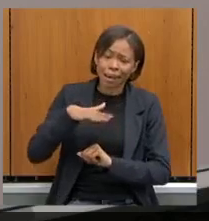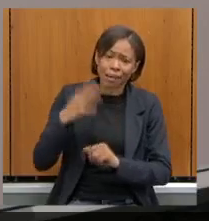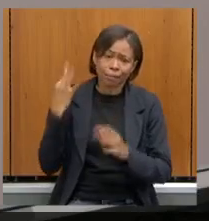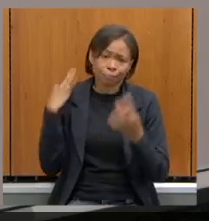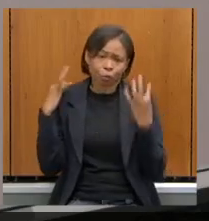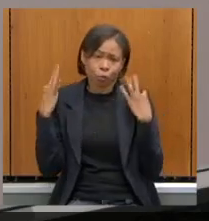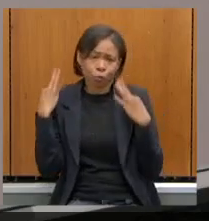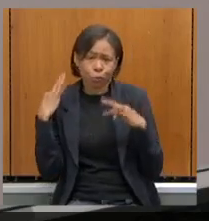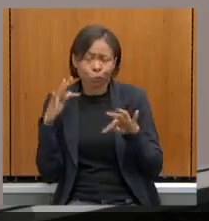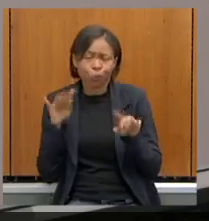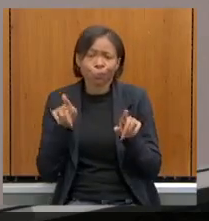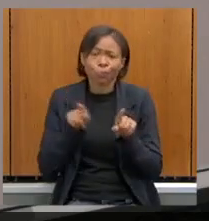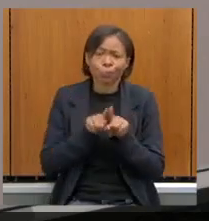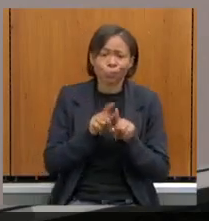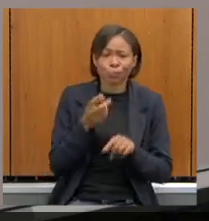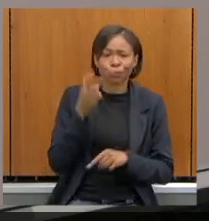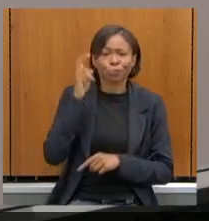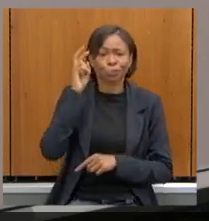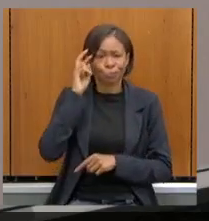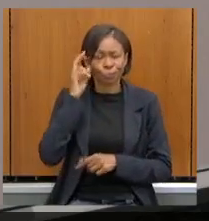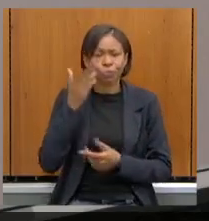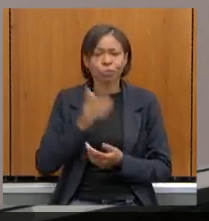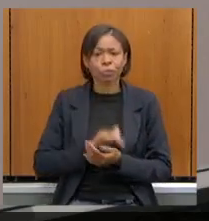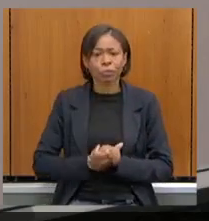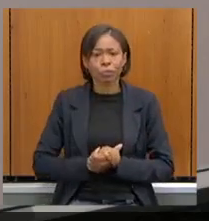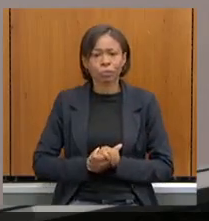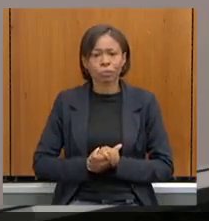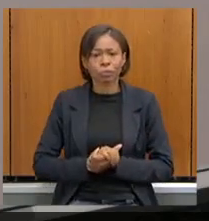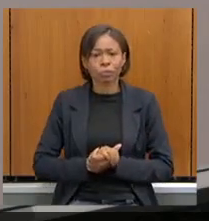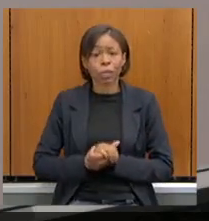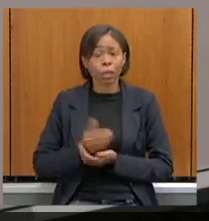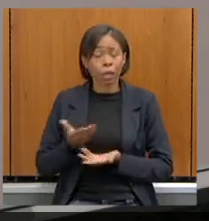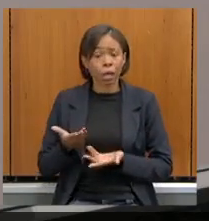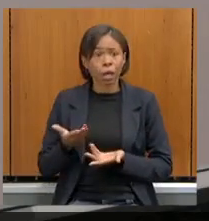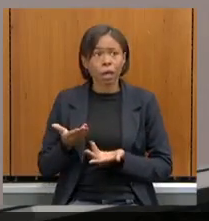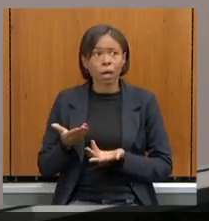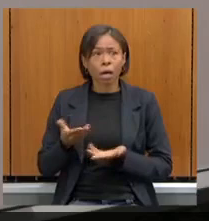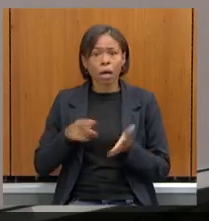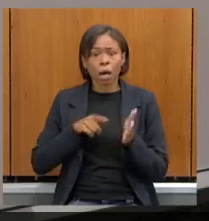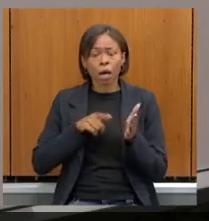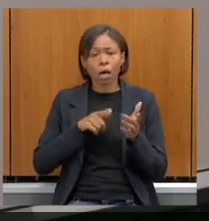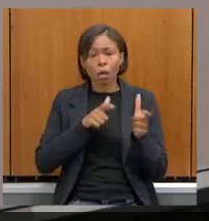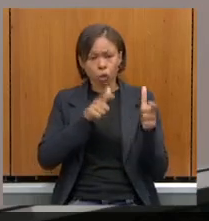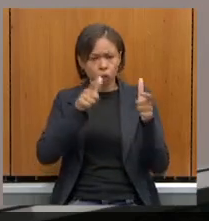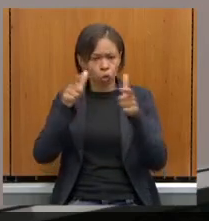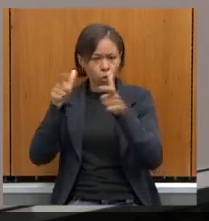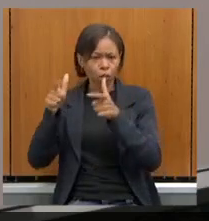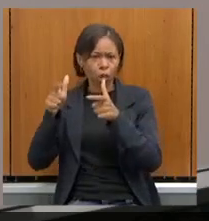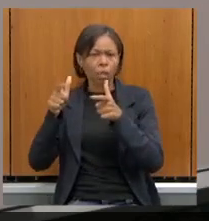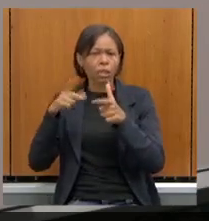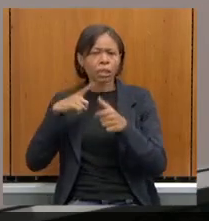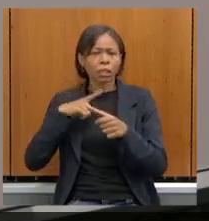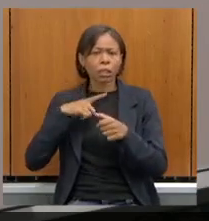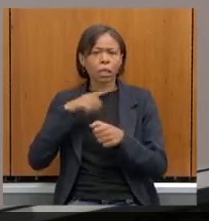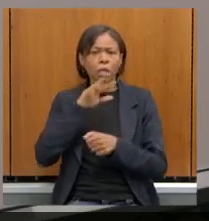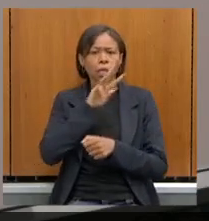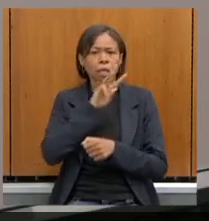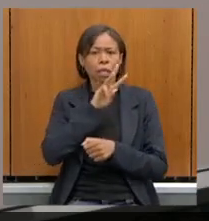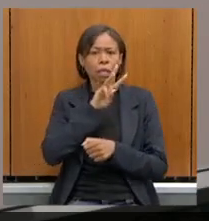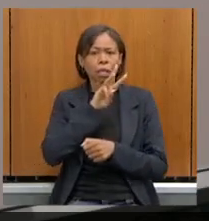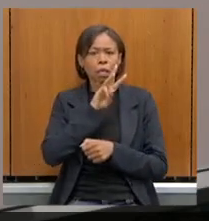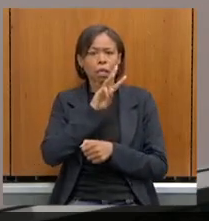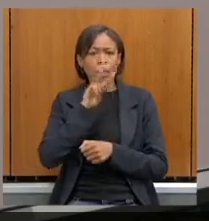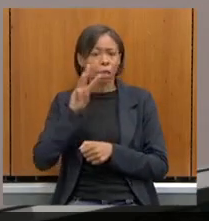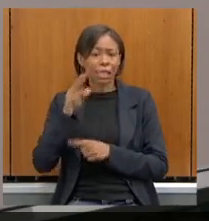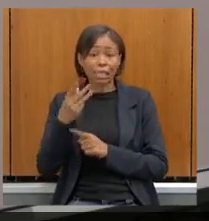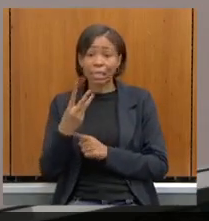estruturação dos destinos, nós temos agora por meio de emenda parlamentar, 30 portais no grande sertão veredas,